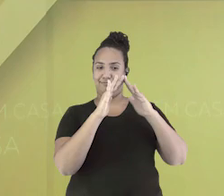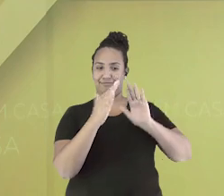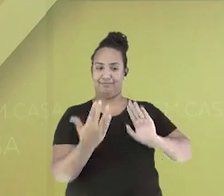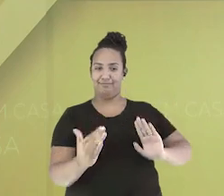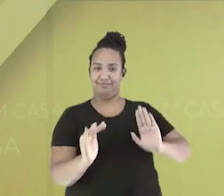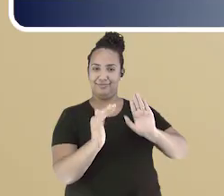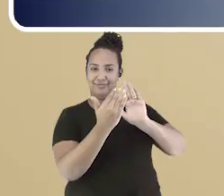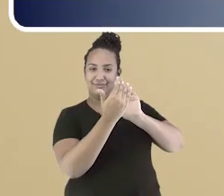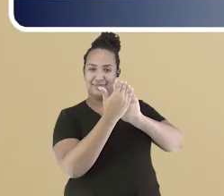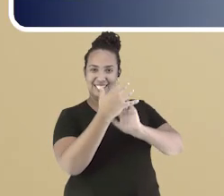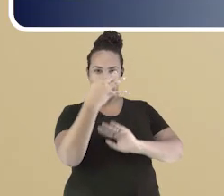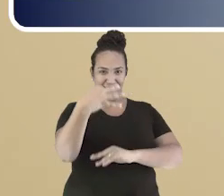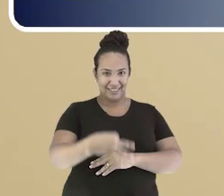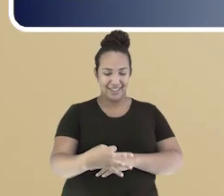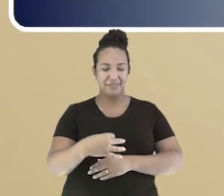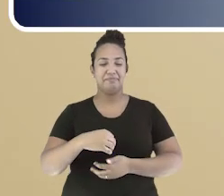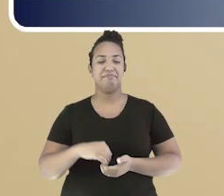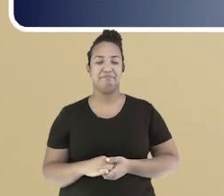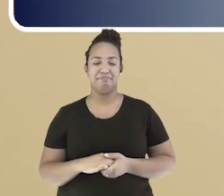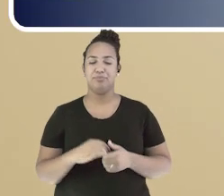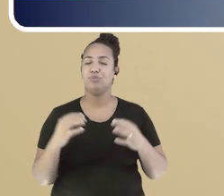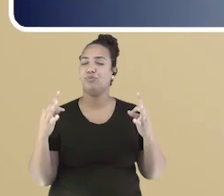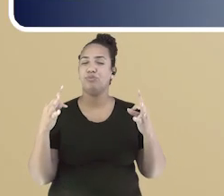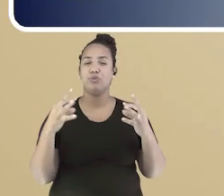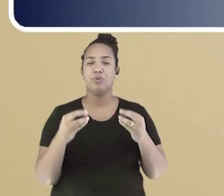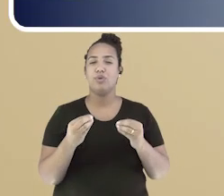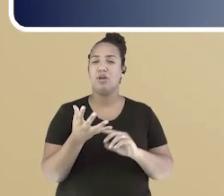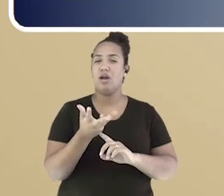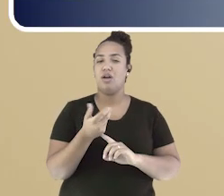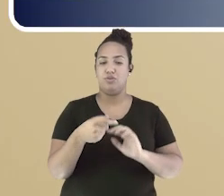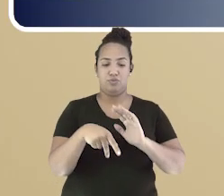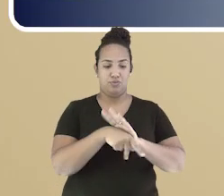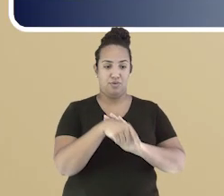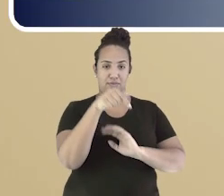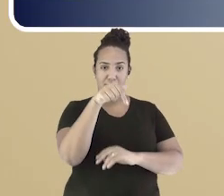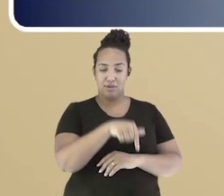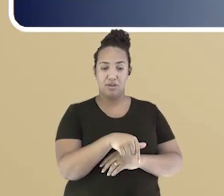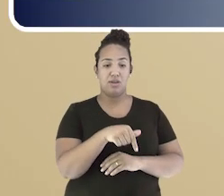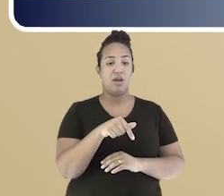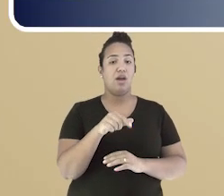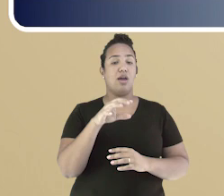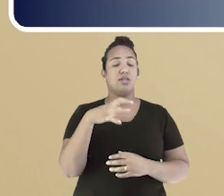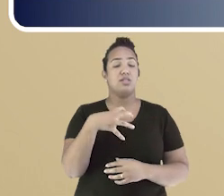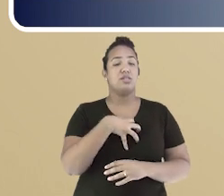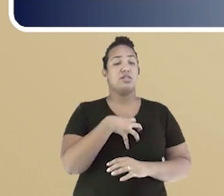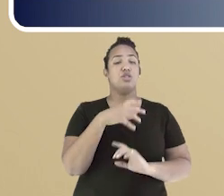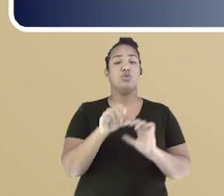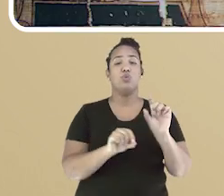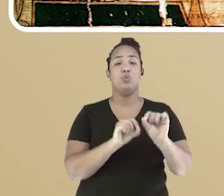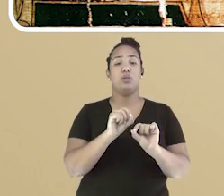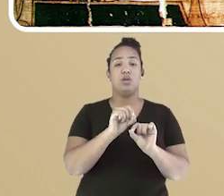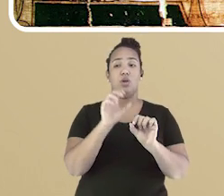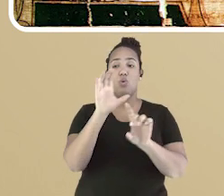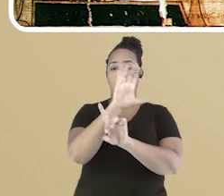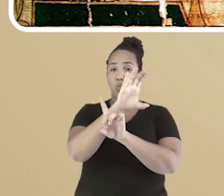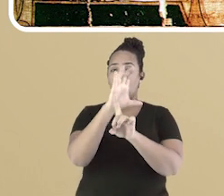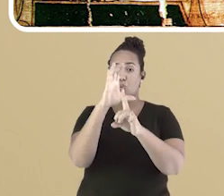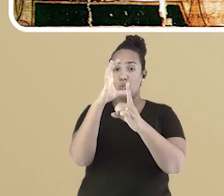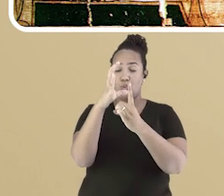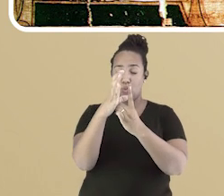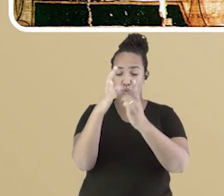Estou correto? E tudo que envolve a arte produzida por esse povo tem o sentido de culto, de adoração. Todas